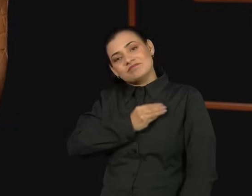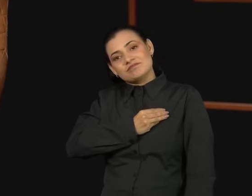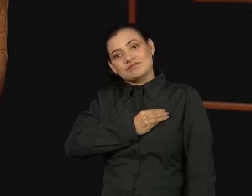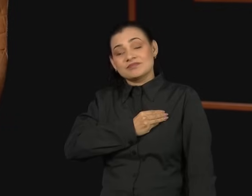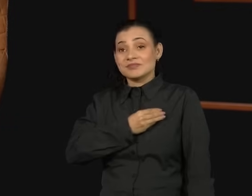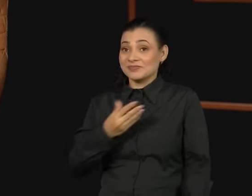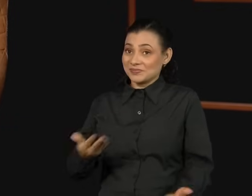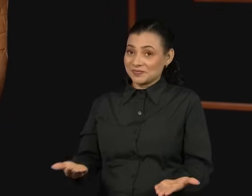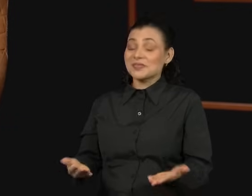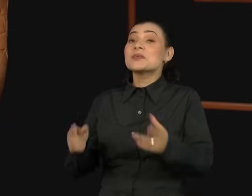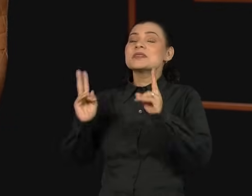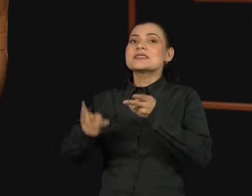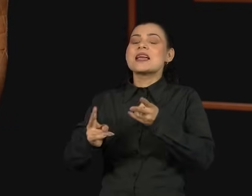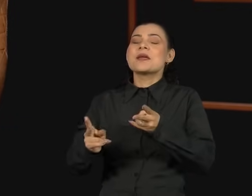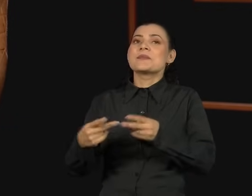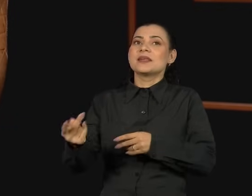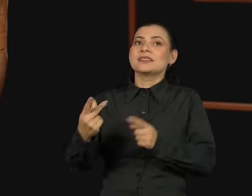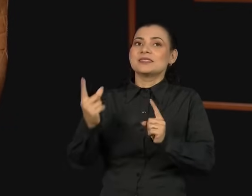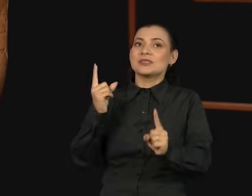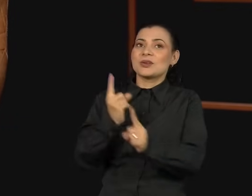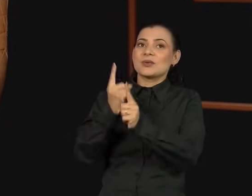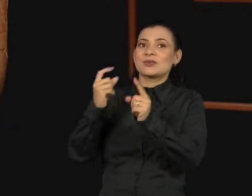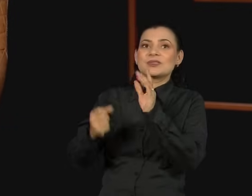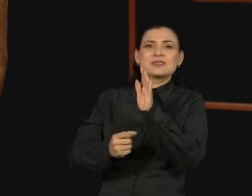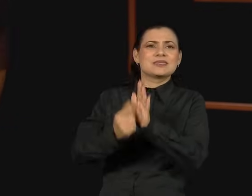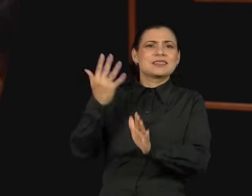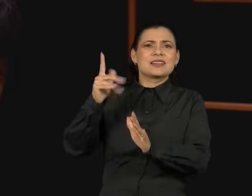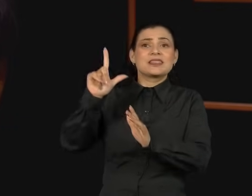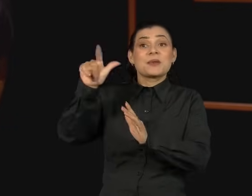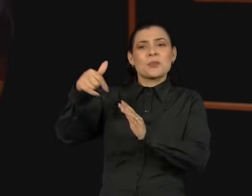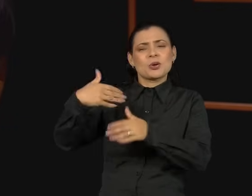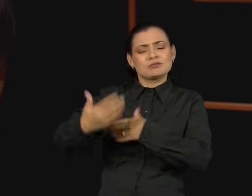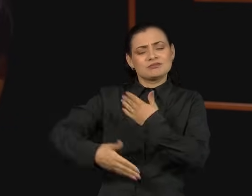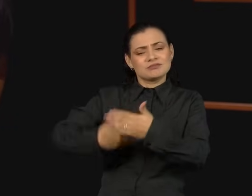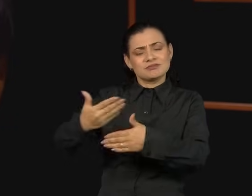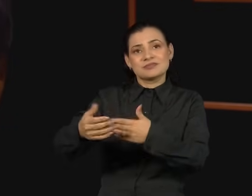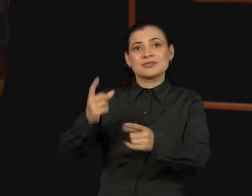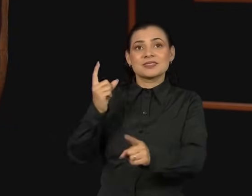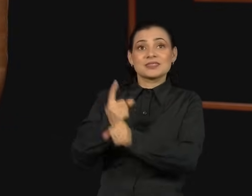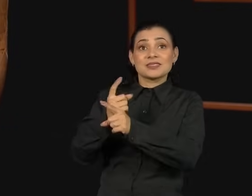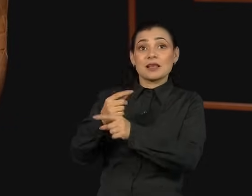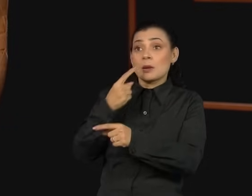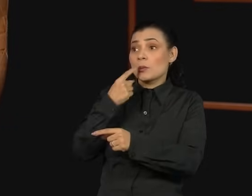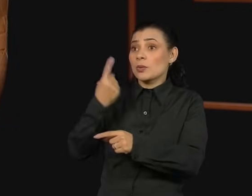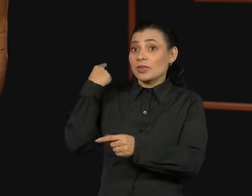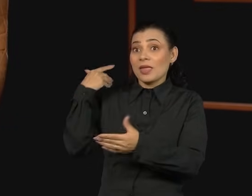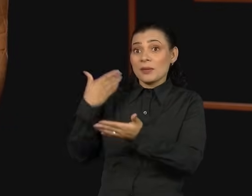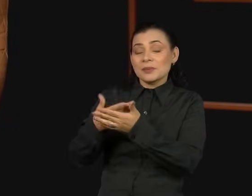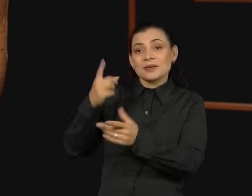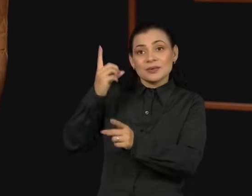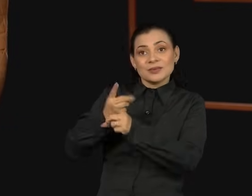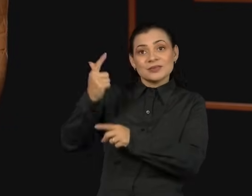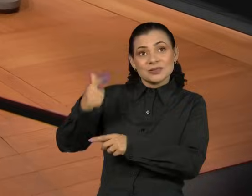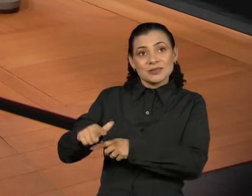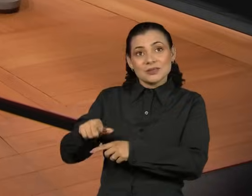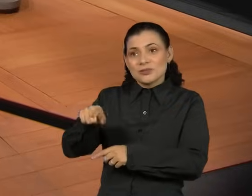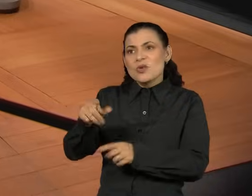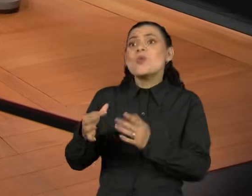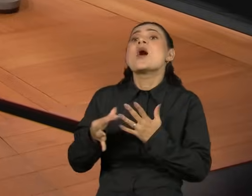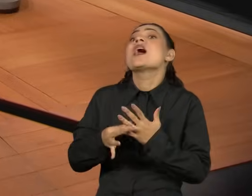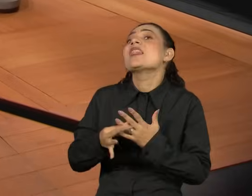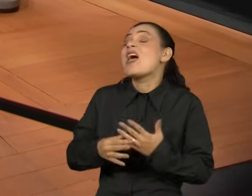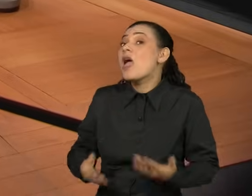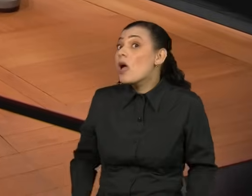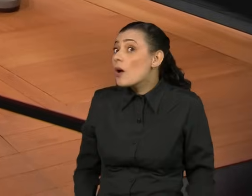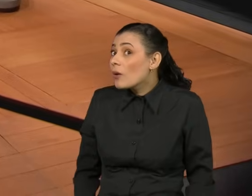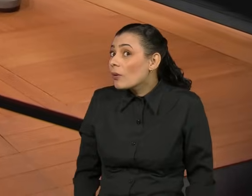Então, quando a gente se encontrou muito tempo depois, até recentemente, né? Ela pergunta, e o